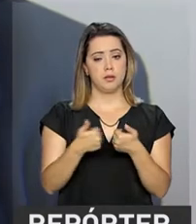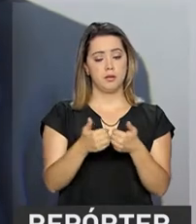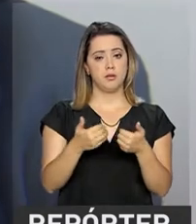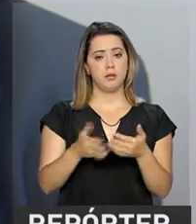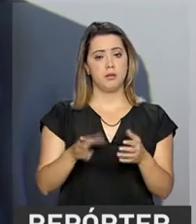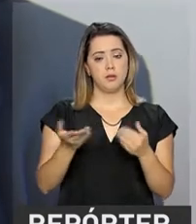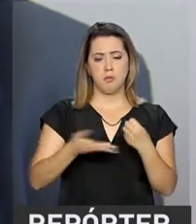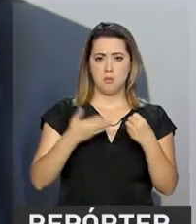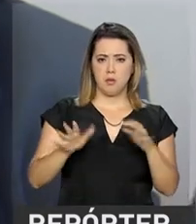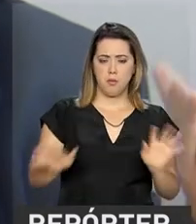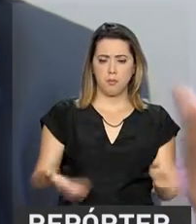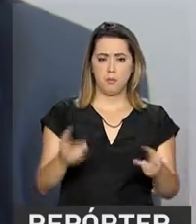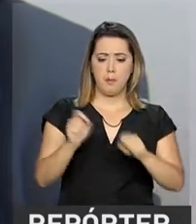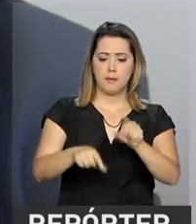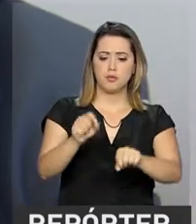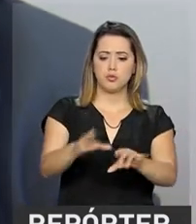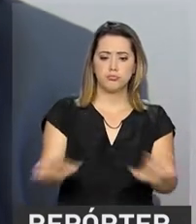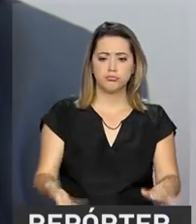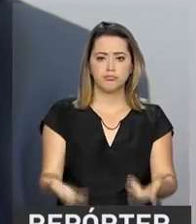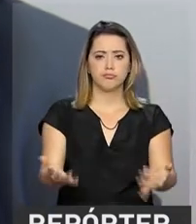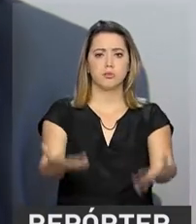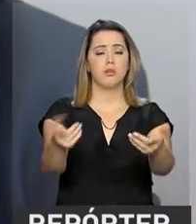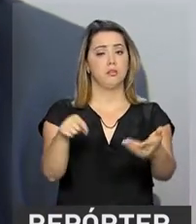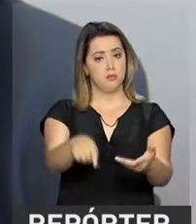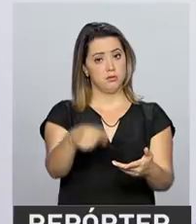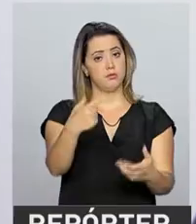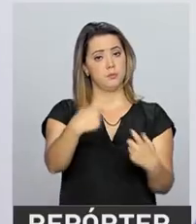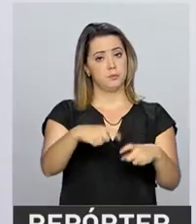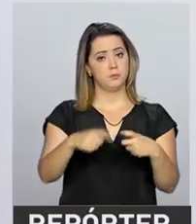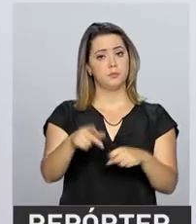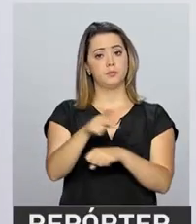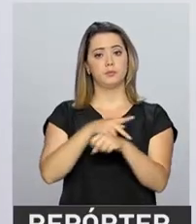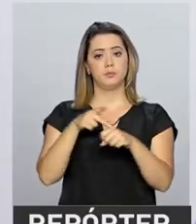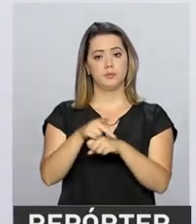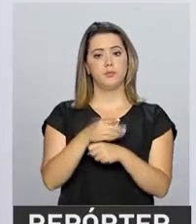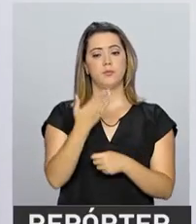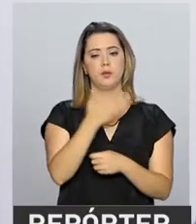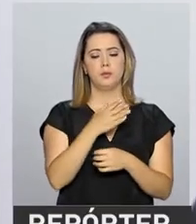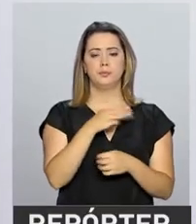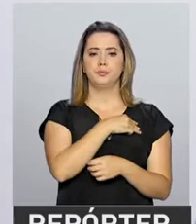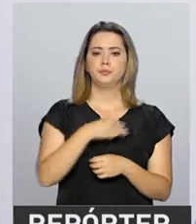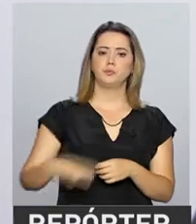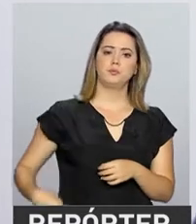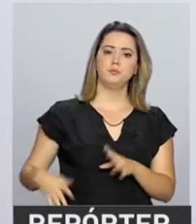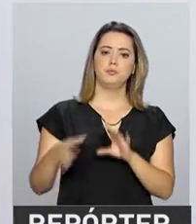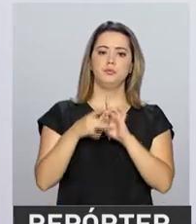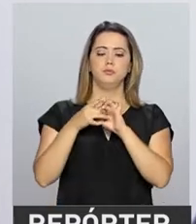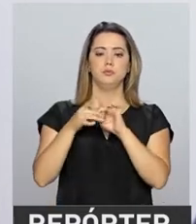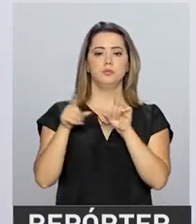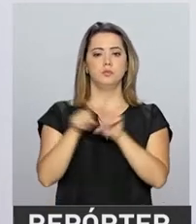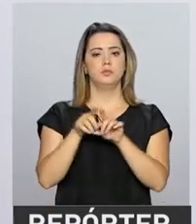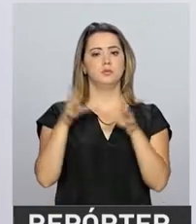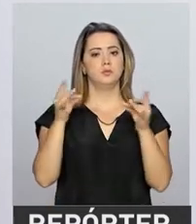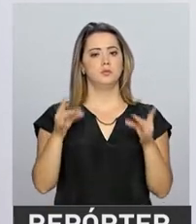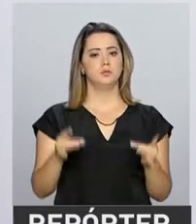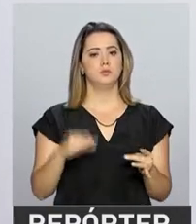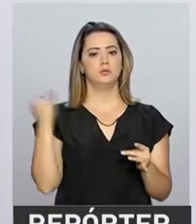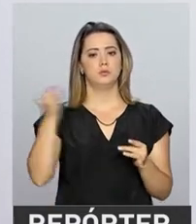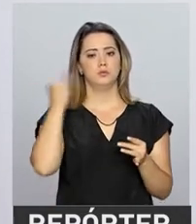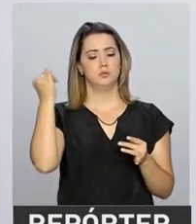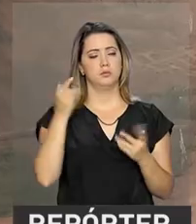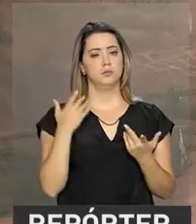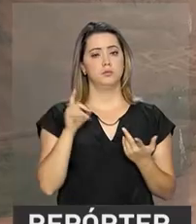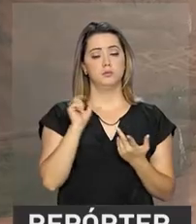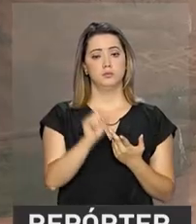da nossa posição também no país o ministro da integração nacional também destacou a importância da medida